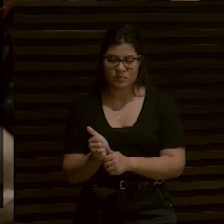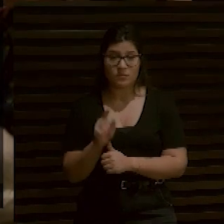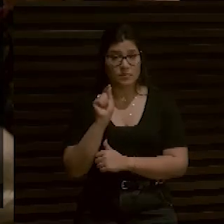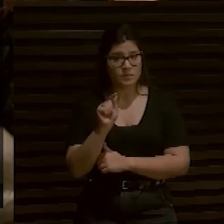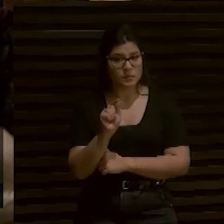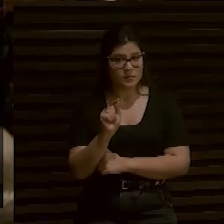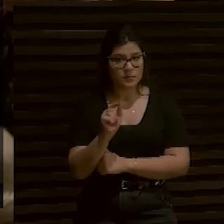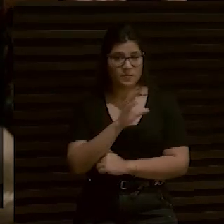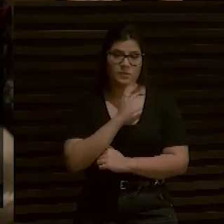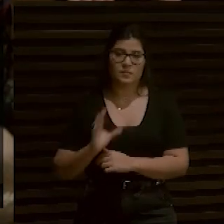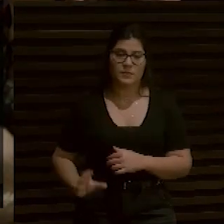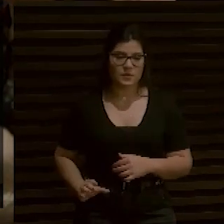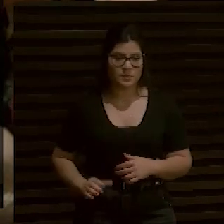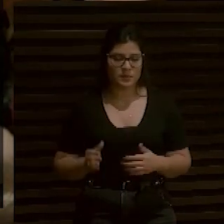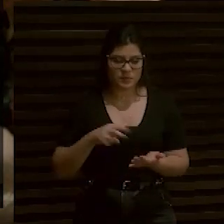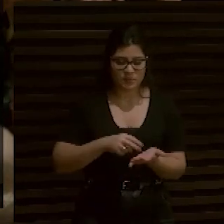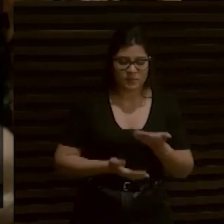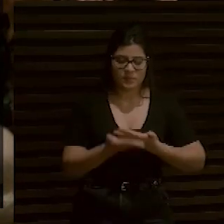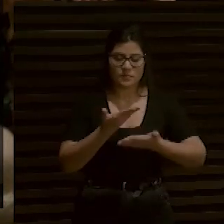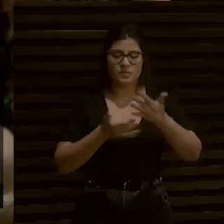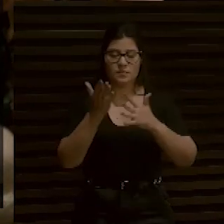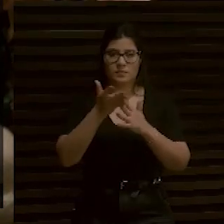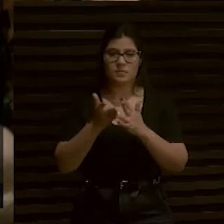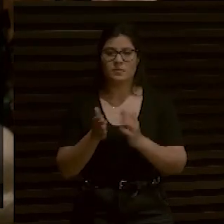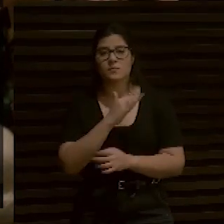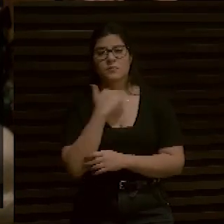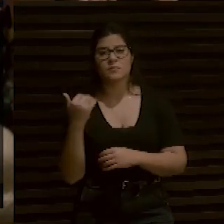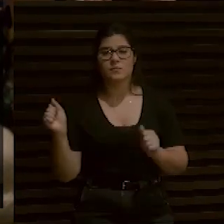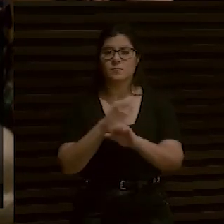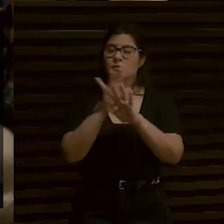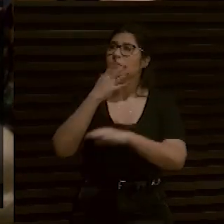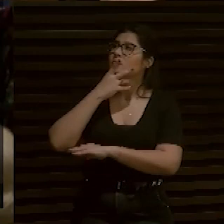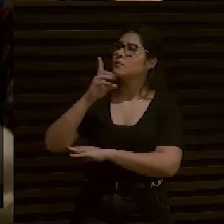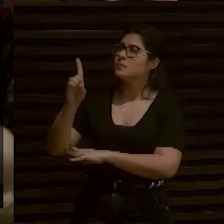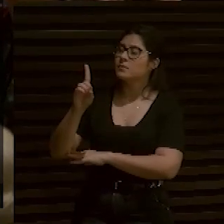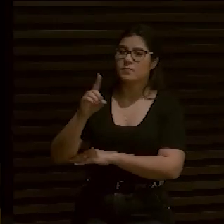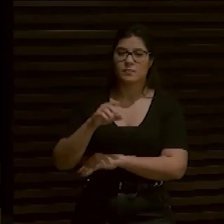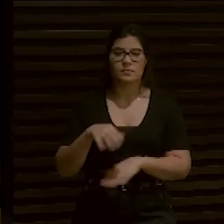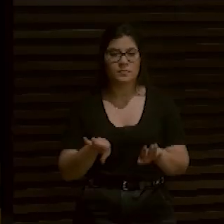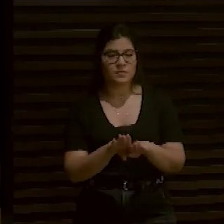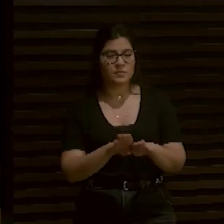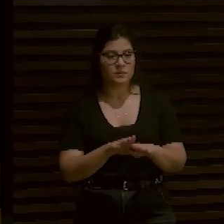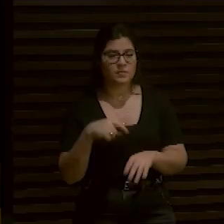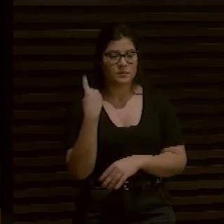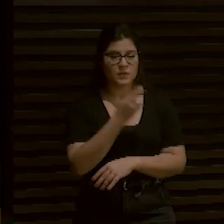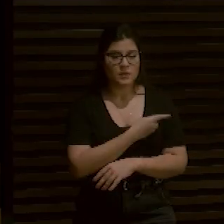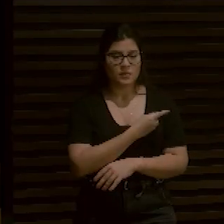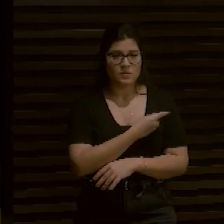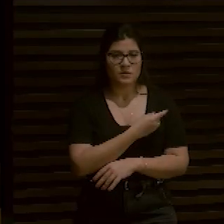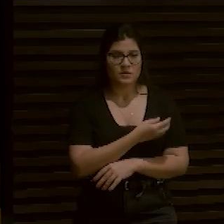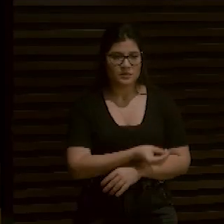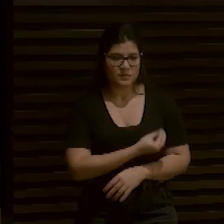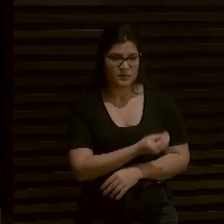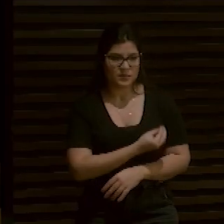que, como Cristo foi ressuscitado dentre os mortos pela glória do Pai, assim também andemos nós em